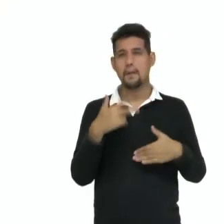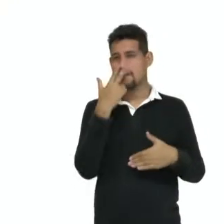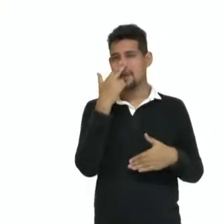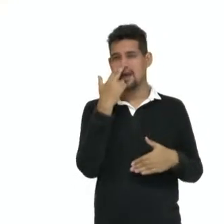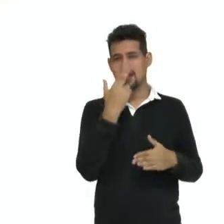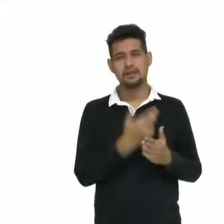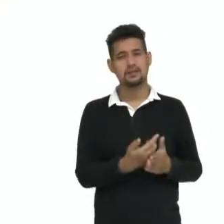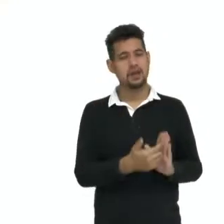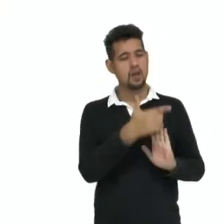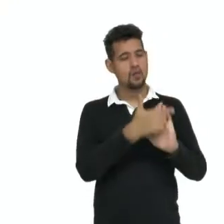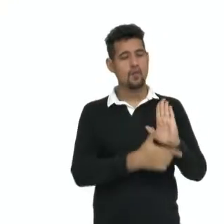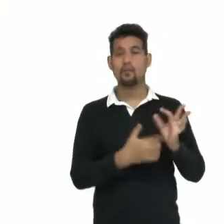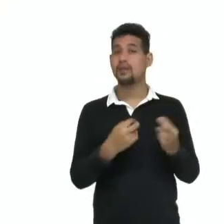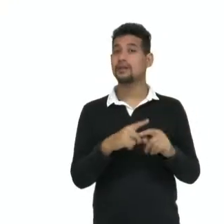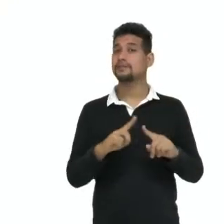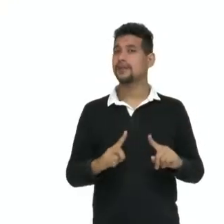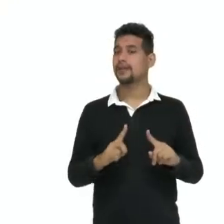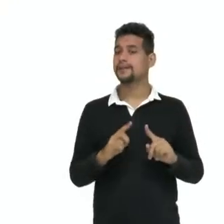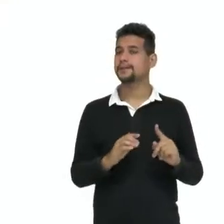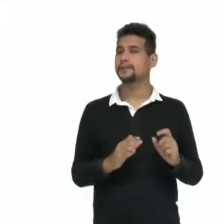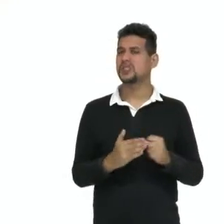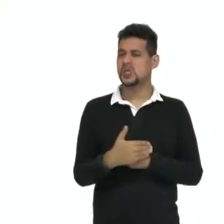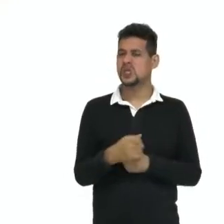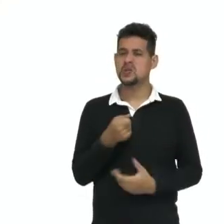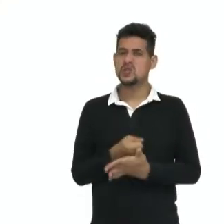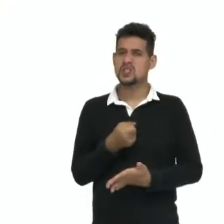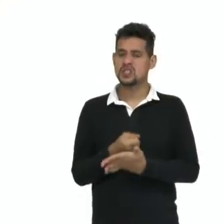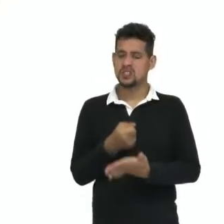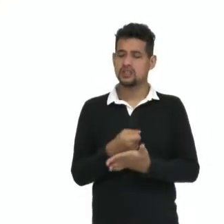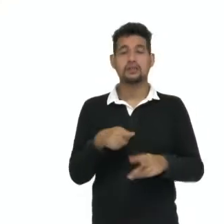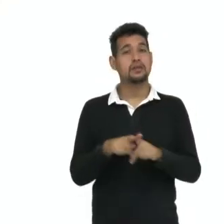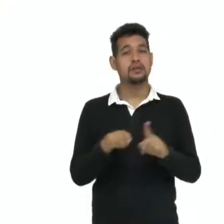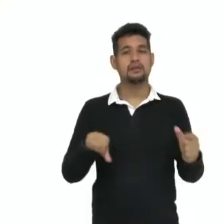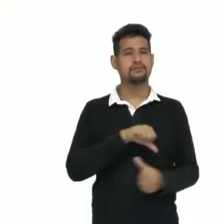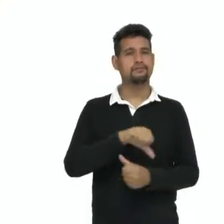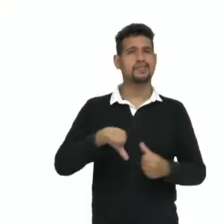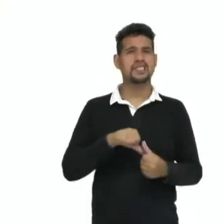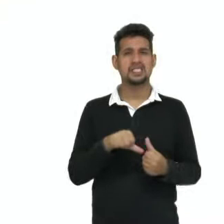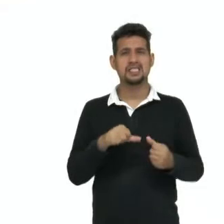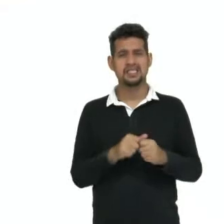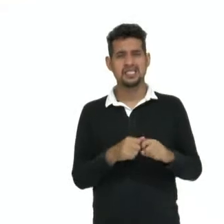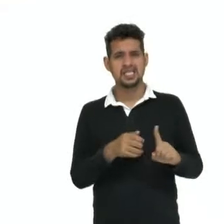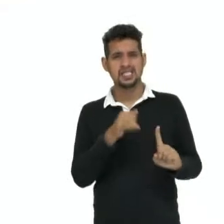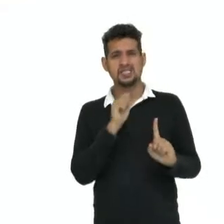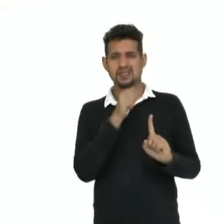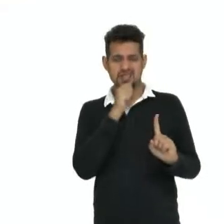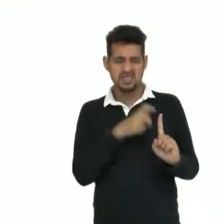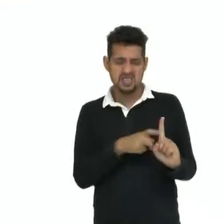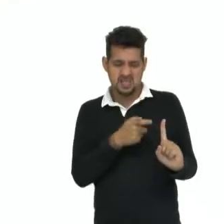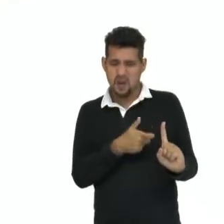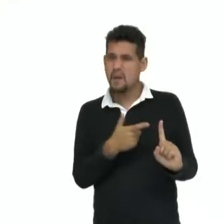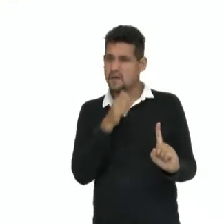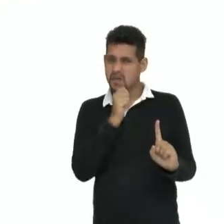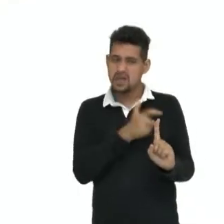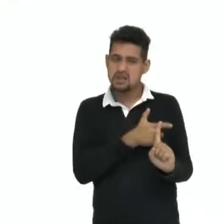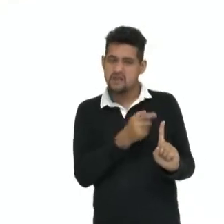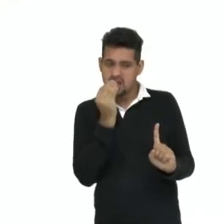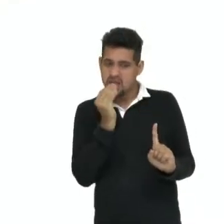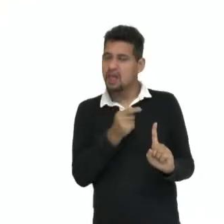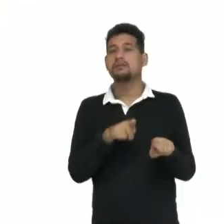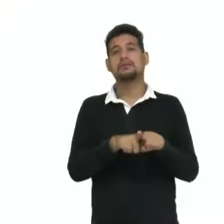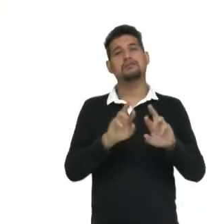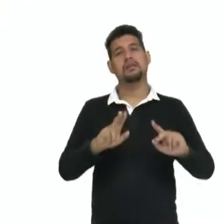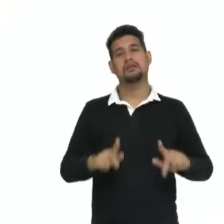mas discretamente foram endurecendo o regime, até transformar a tortura e o extermínio em política de Estado. Essa